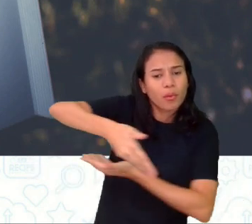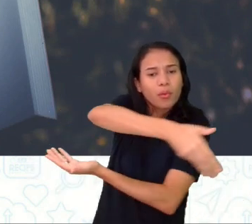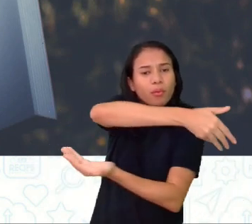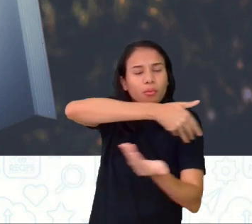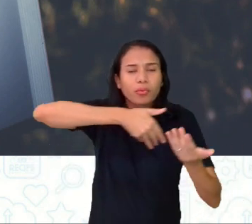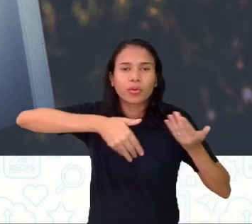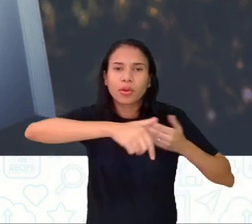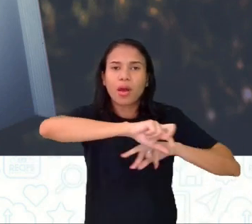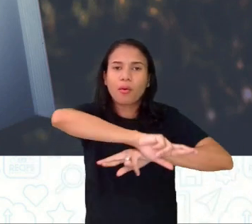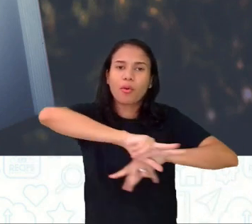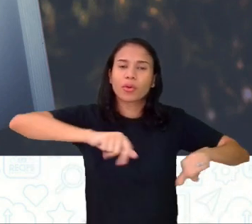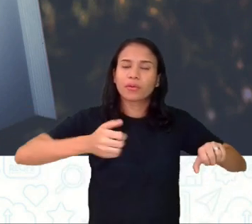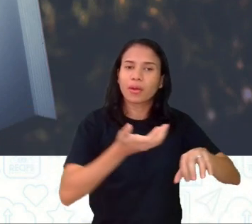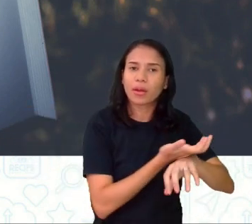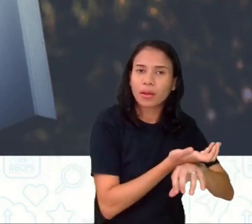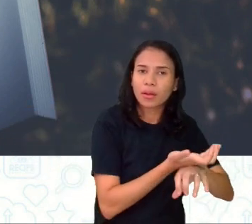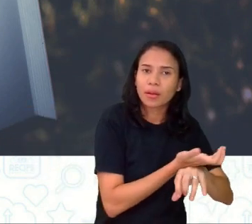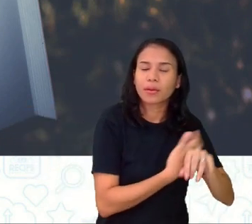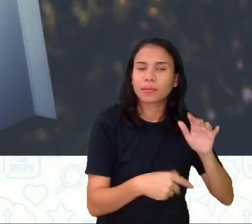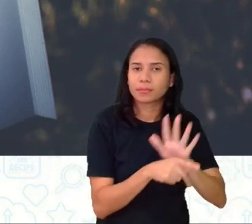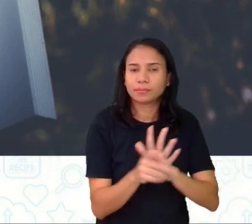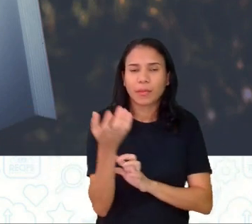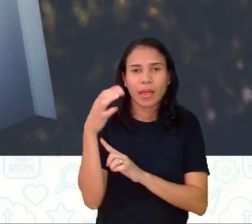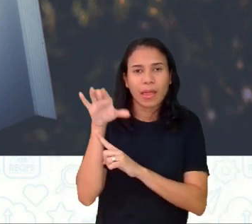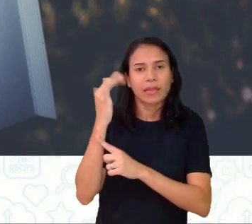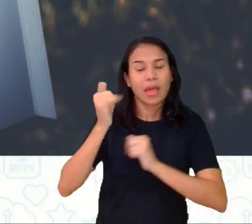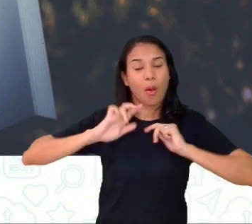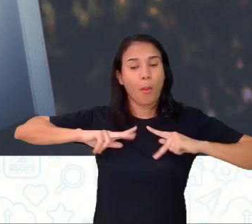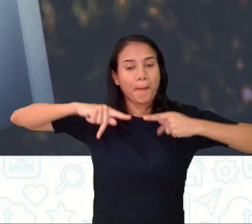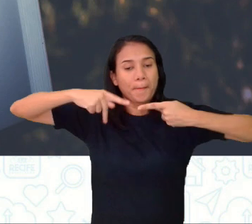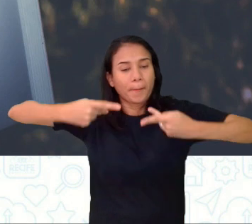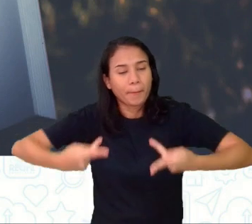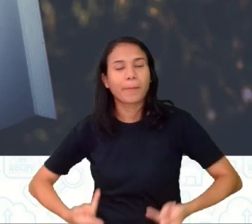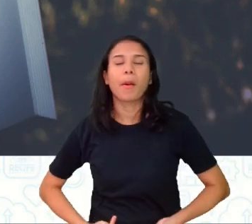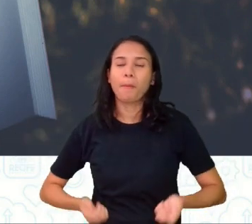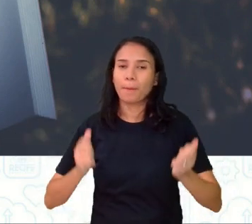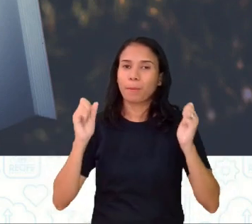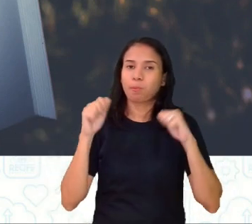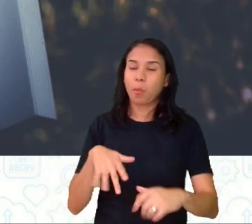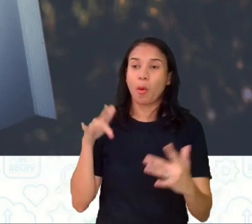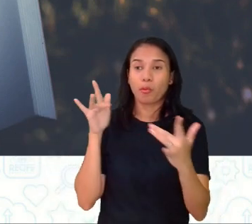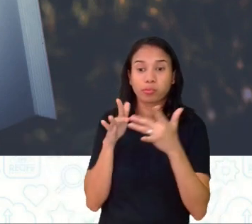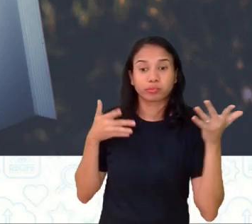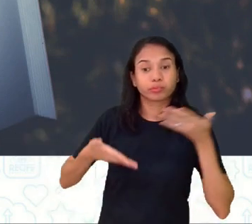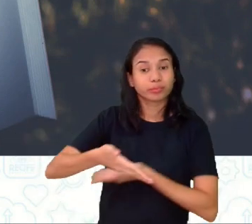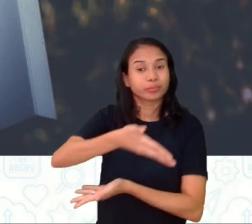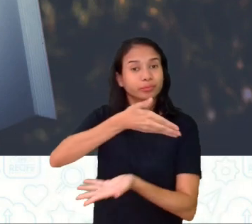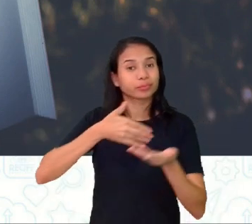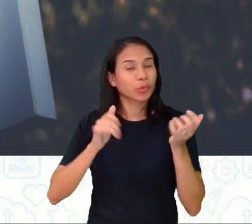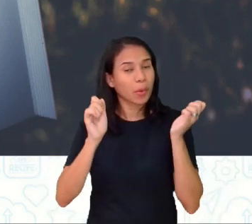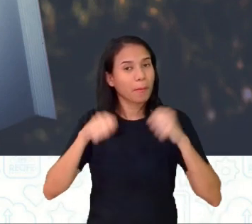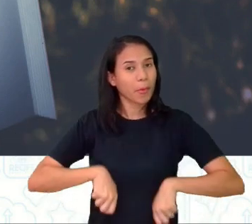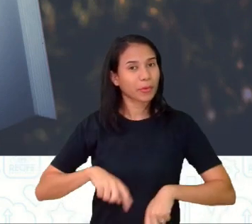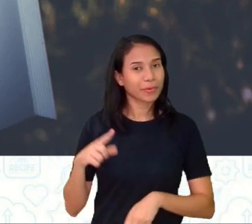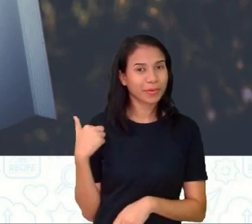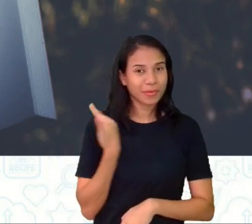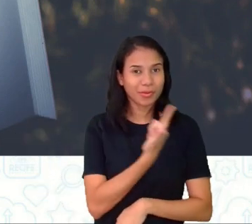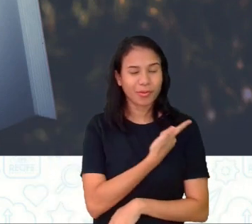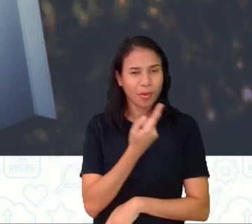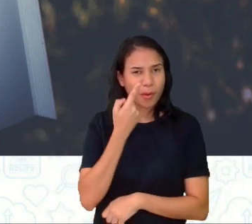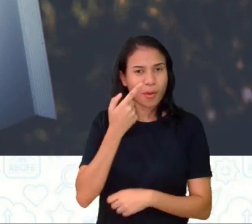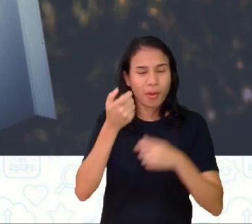outros componentes das ciências humanas, né, que podem dialogar e a gente poder fazer, né,